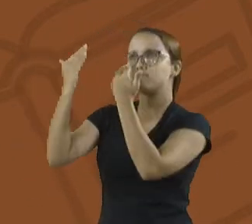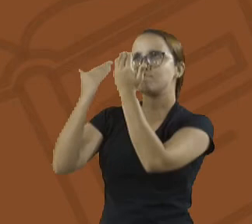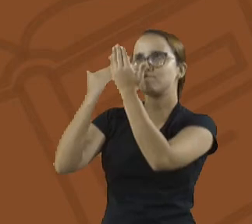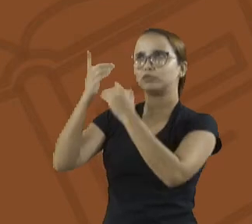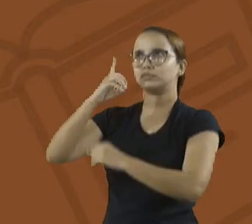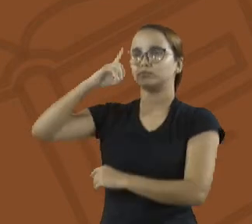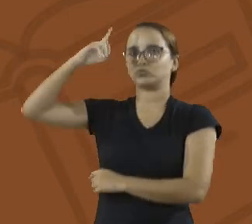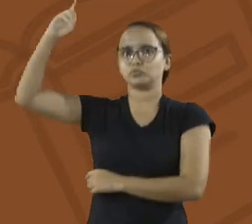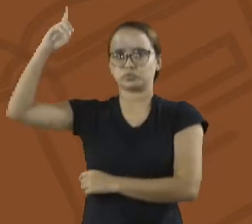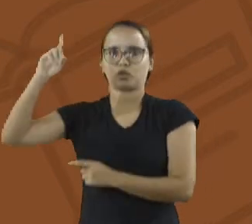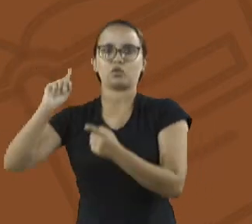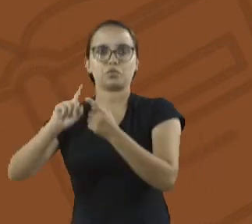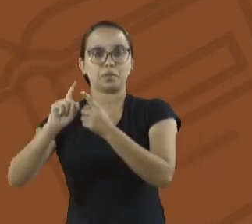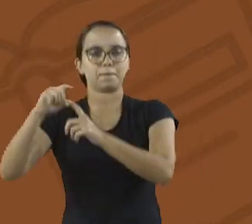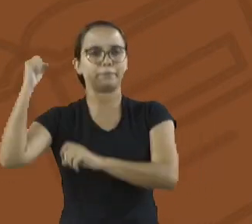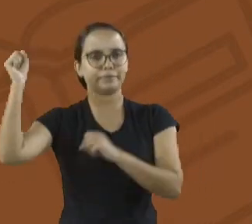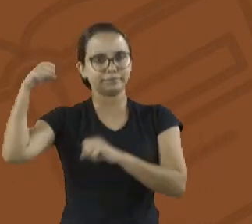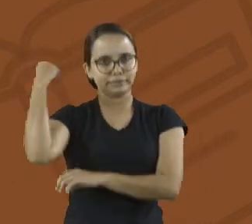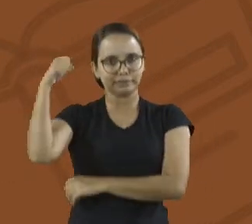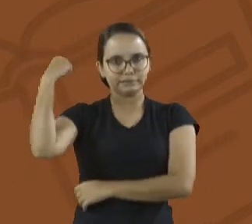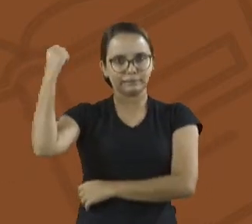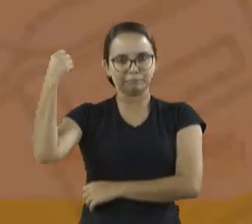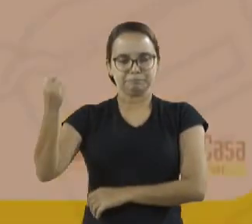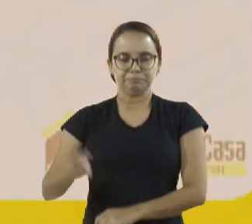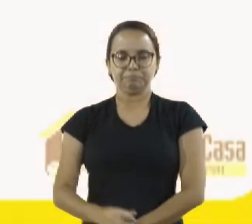disso tudo, se exercitar.